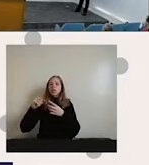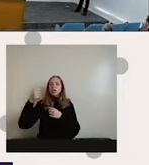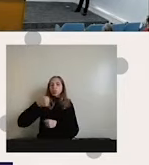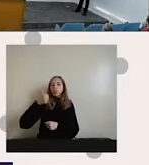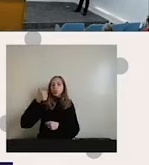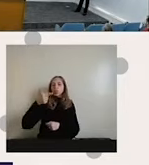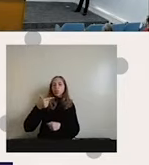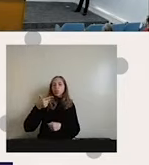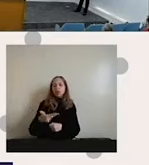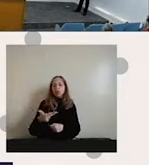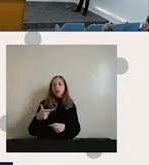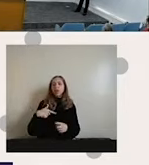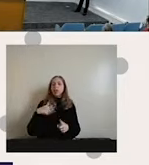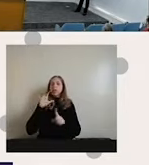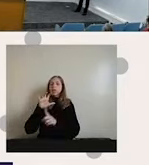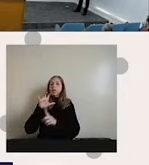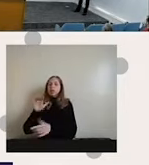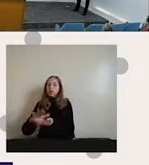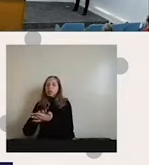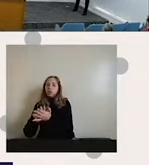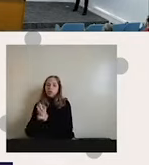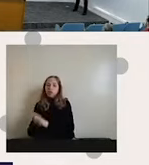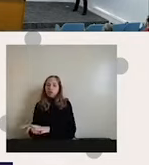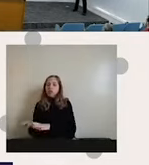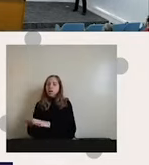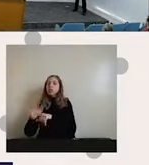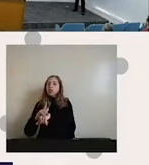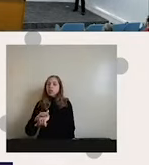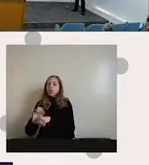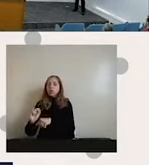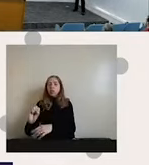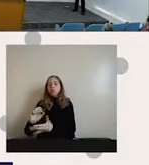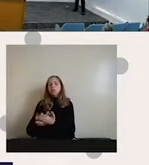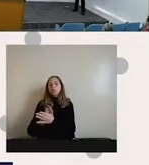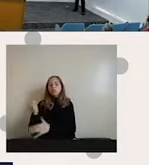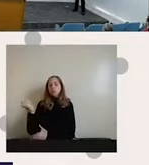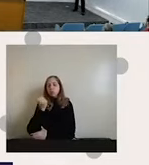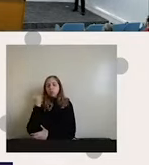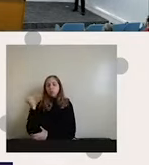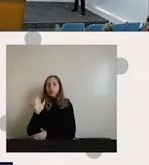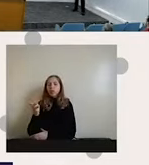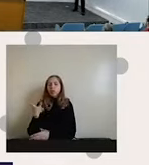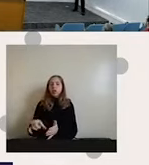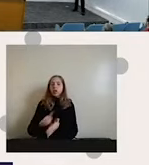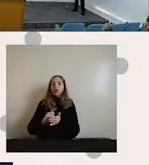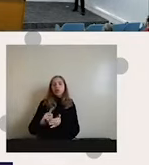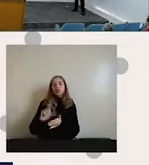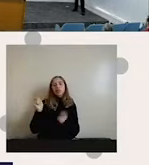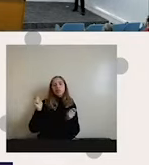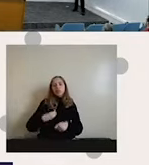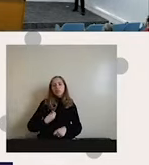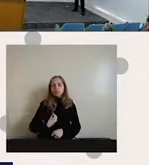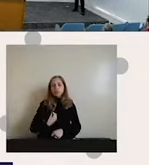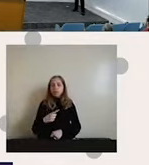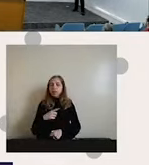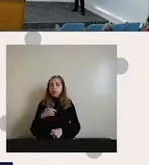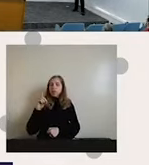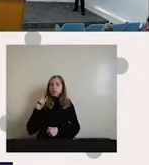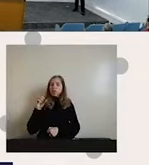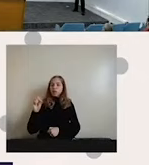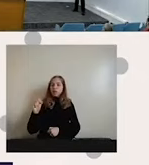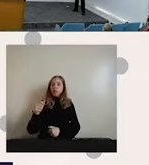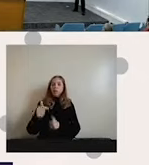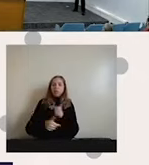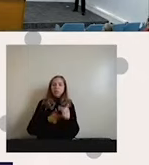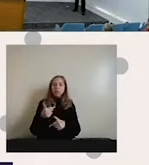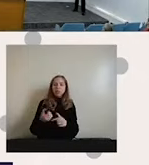aquele processo de adoecimento ou ele agravou uma condição pré-existente. Então, quando a gente pega esses dados, acidentes de trabalho no Brasil, se for